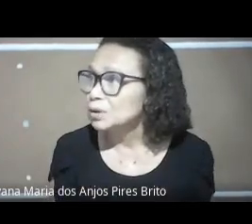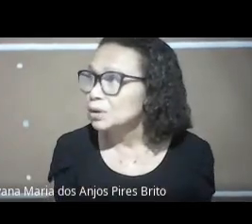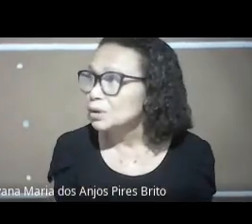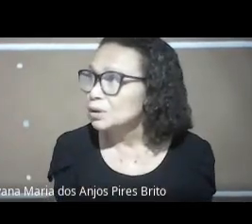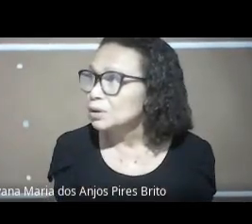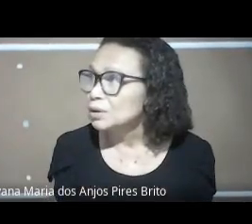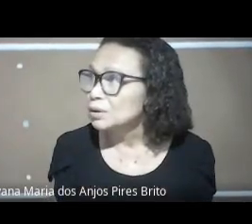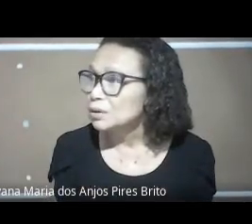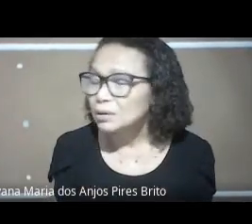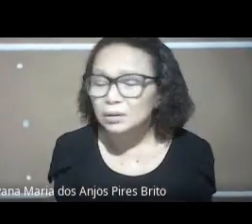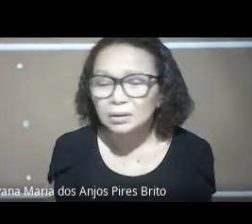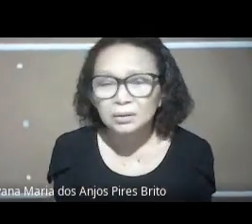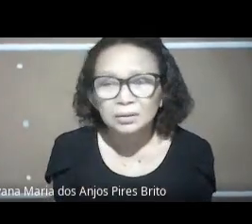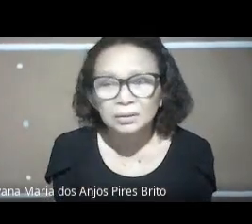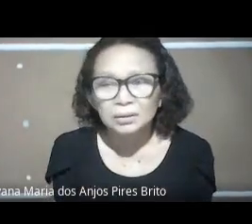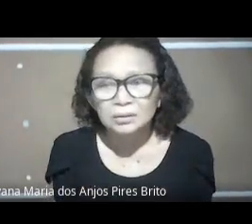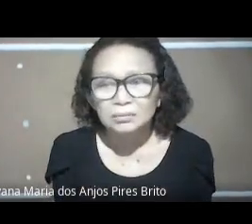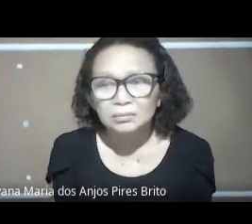fisicamente.